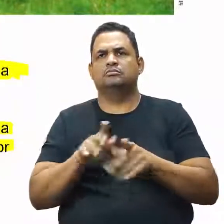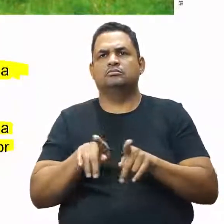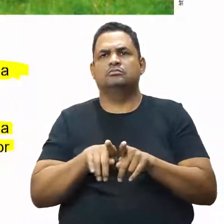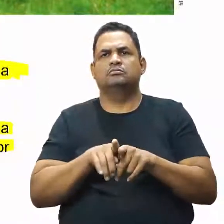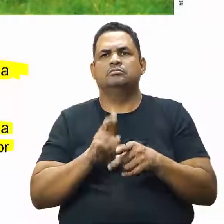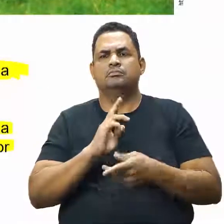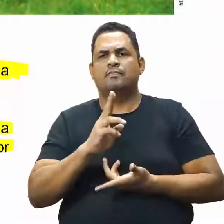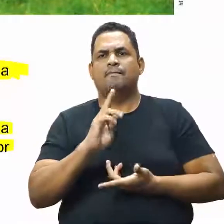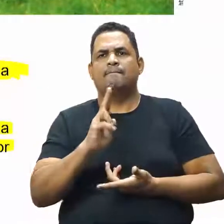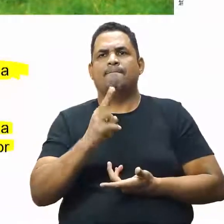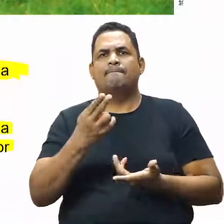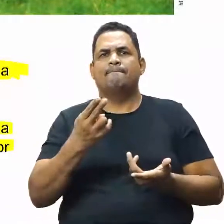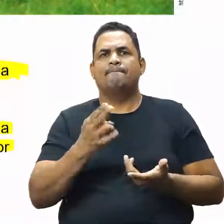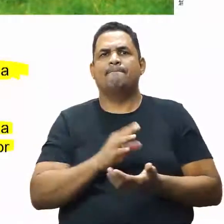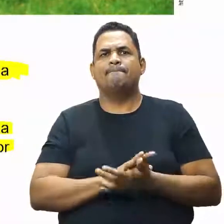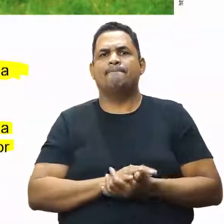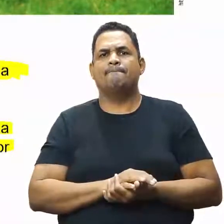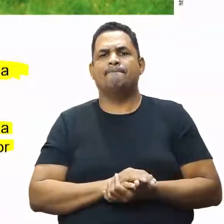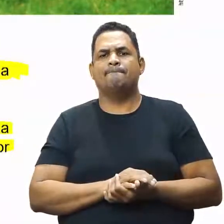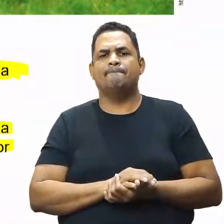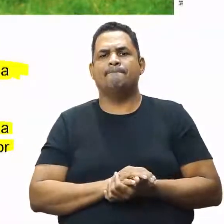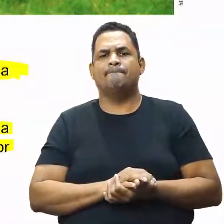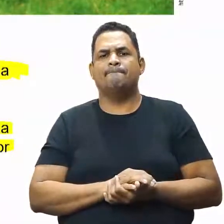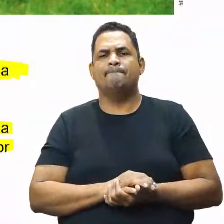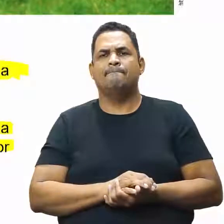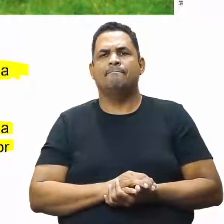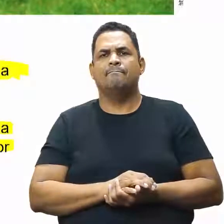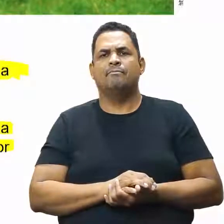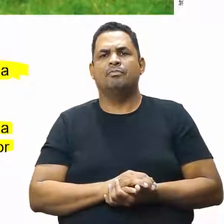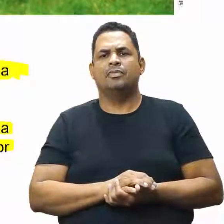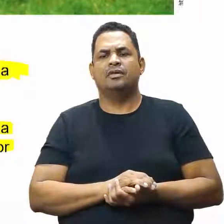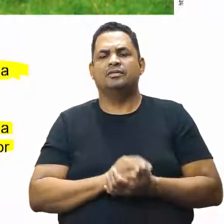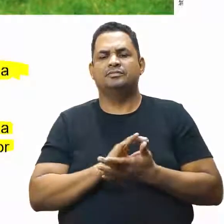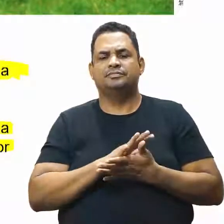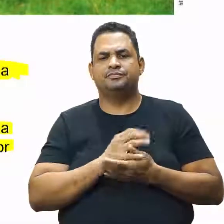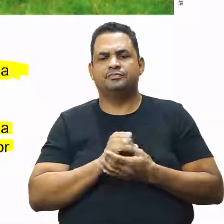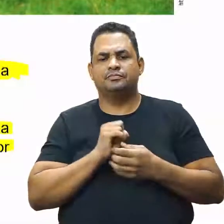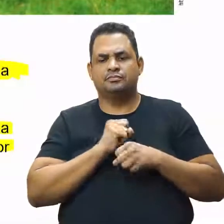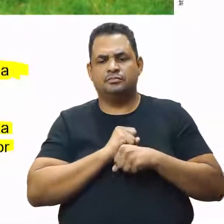processo não é difusão, né? Mas é o processo de